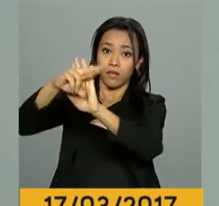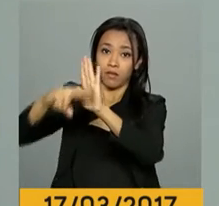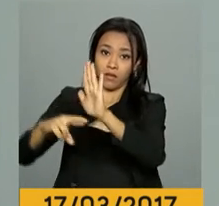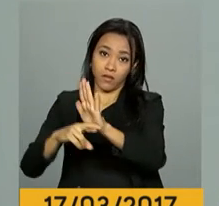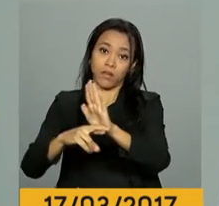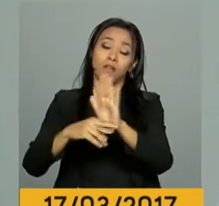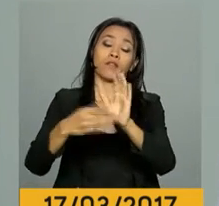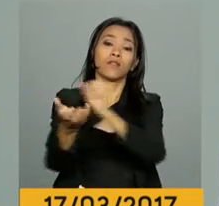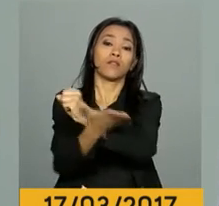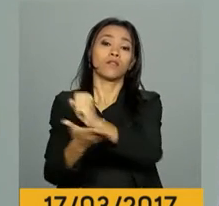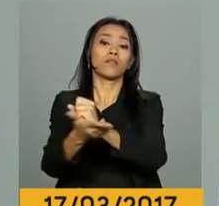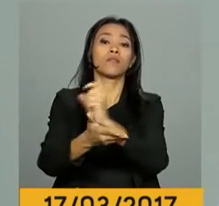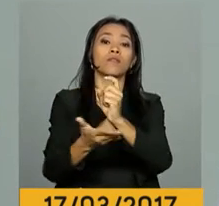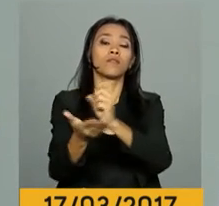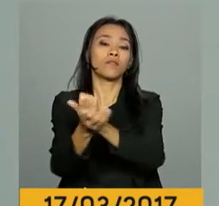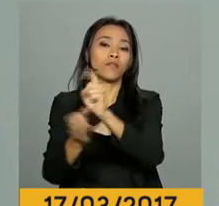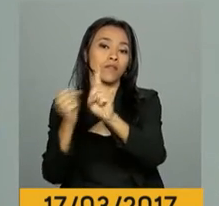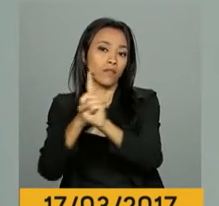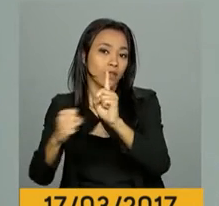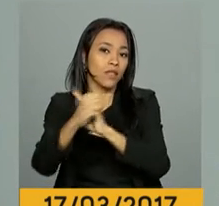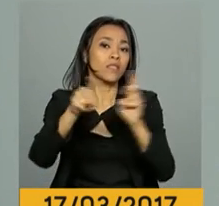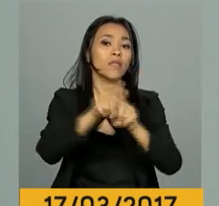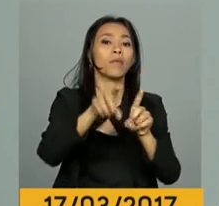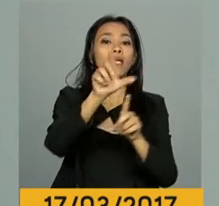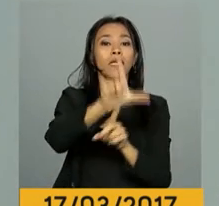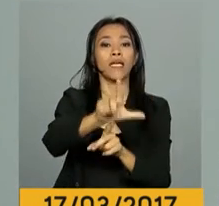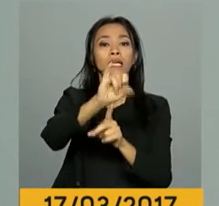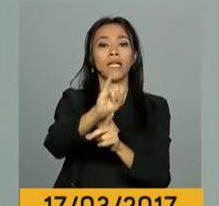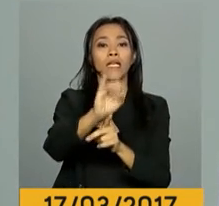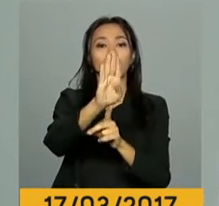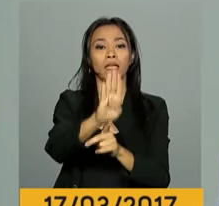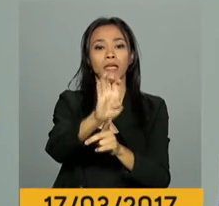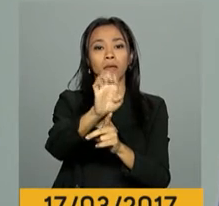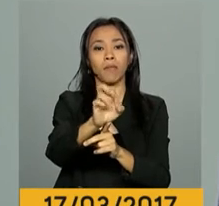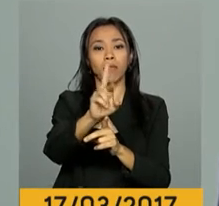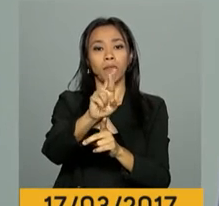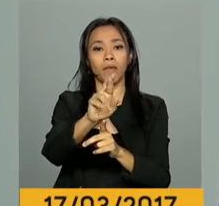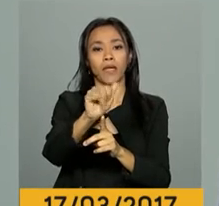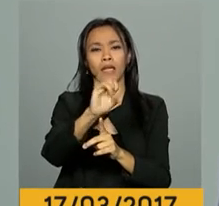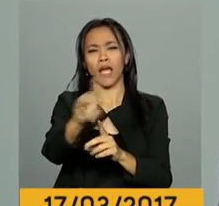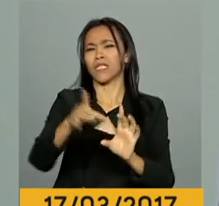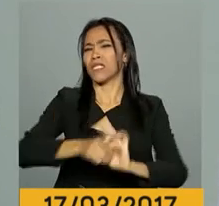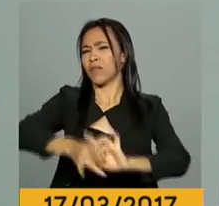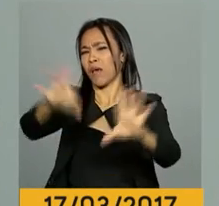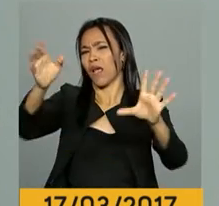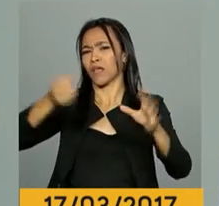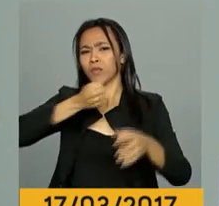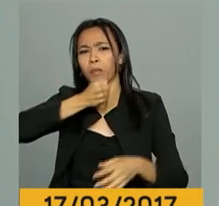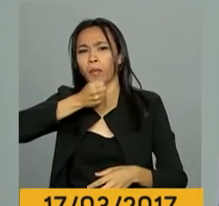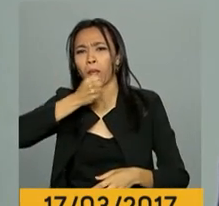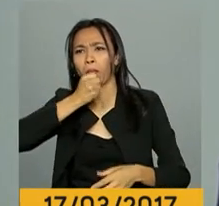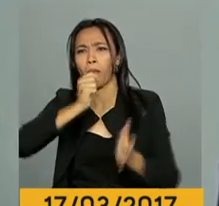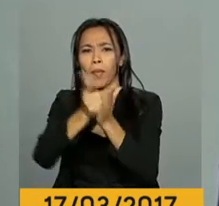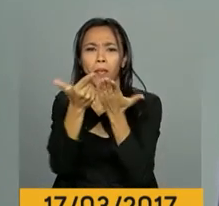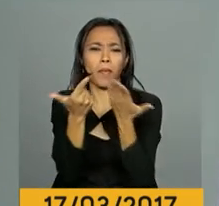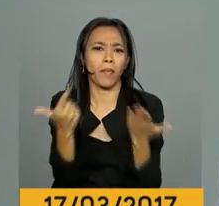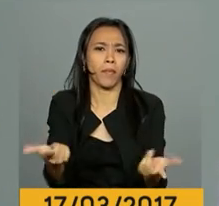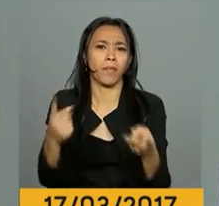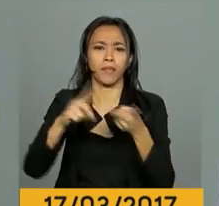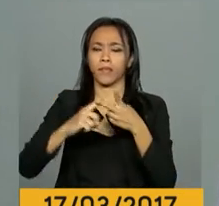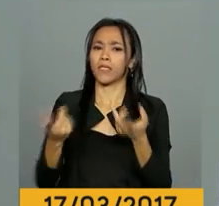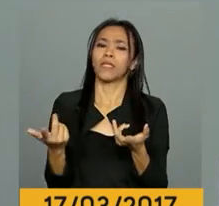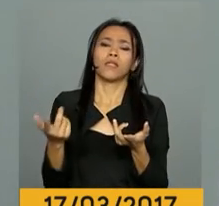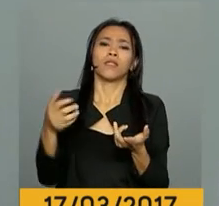liberais, nós deles desfrutamos intensamente, não é? Liberdade de imprensa, liberdade de informação, liberdade de